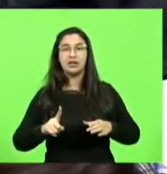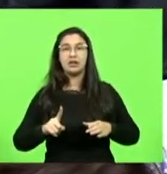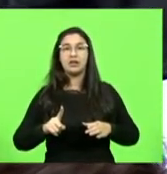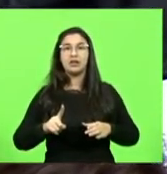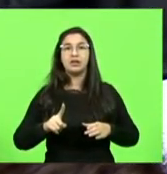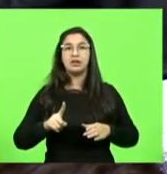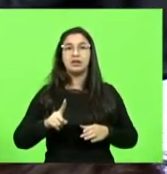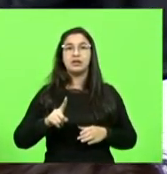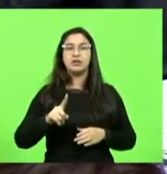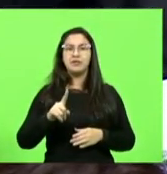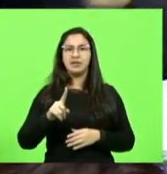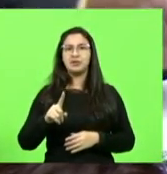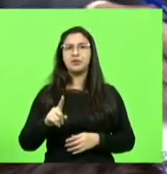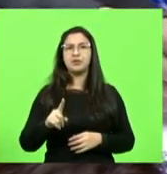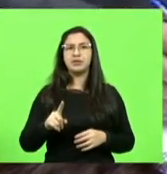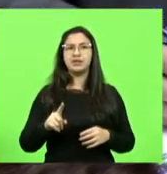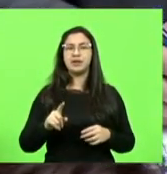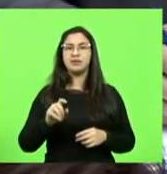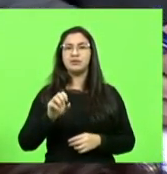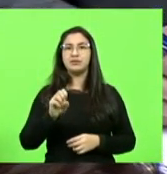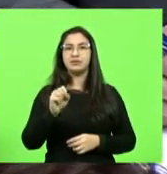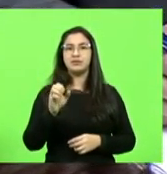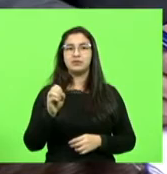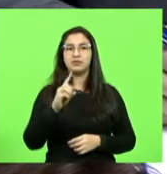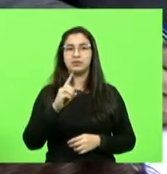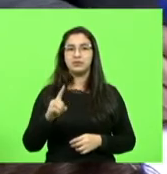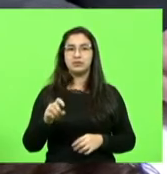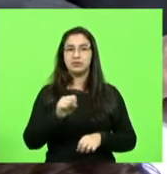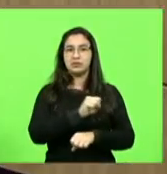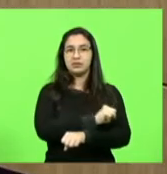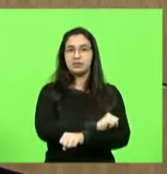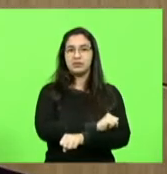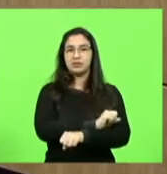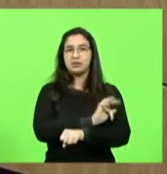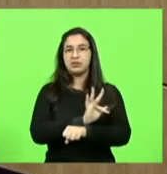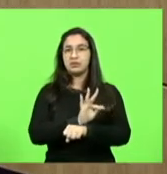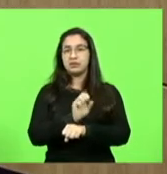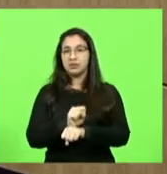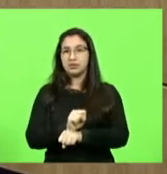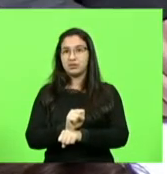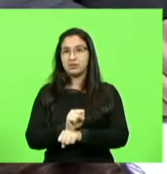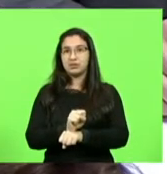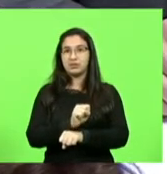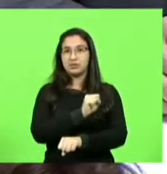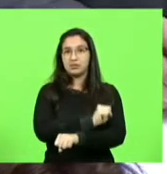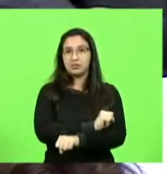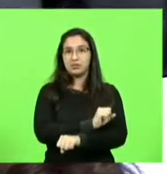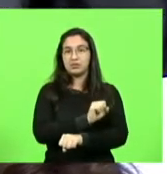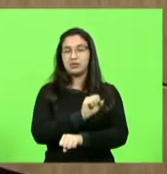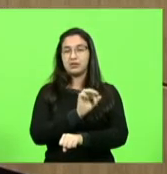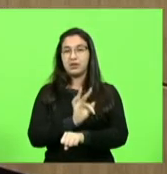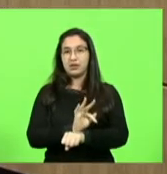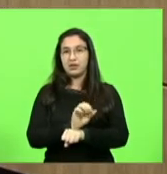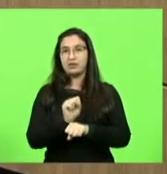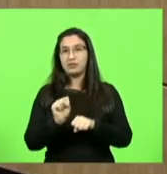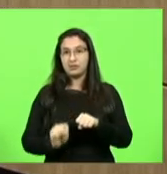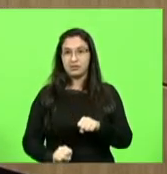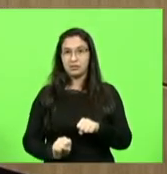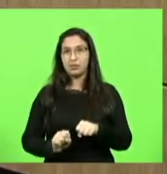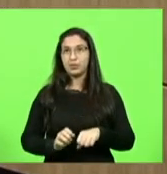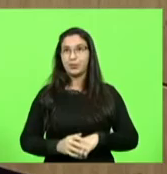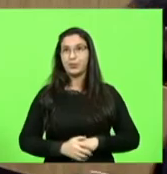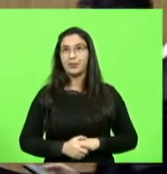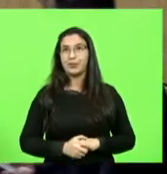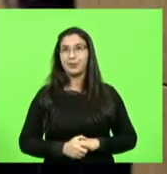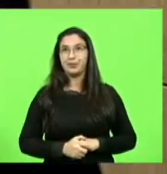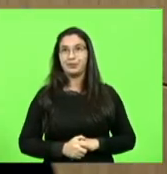leva 5 horas... Deputado, só um instante, desculpe te interromper, só para orientação. Quem vota 1, mantém o veto, quem